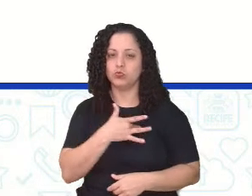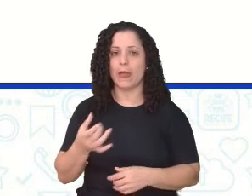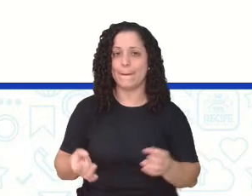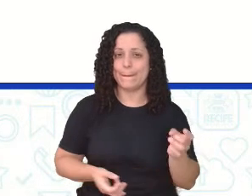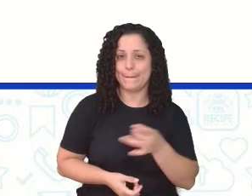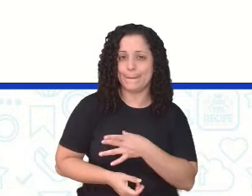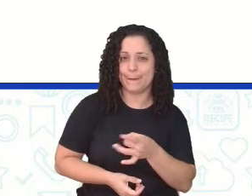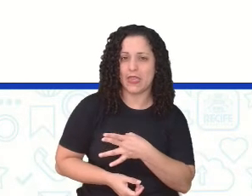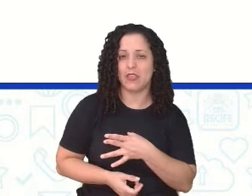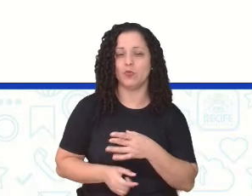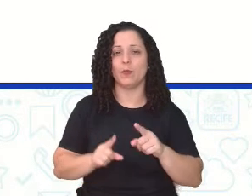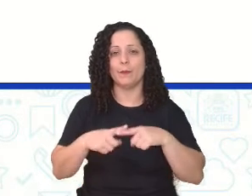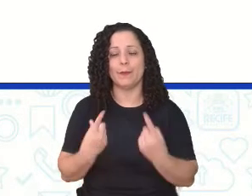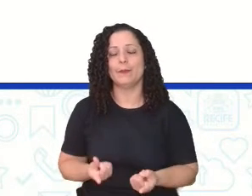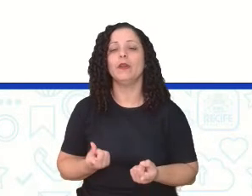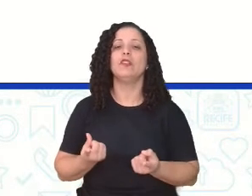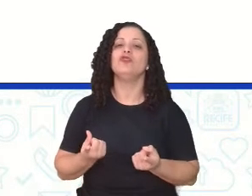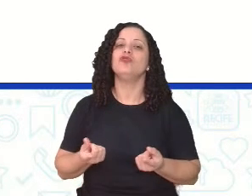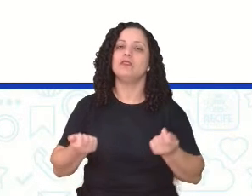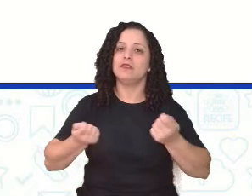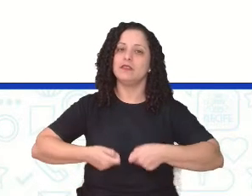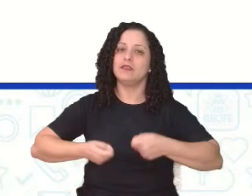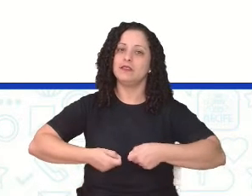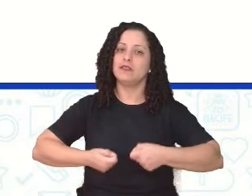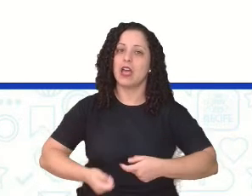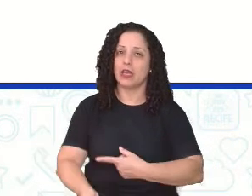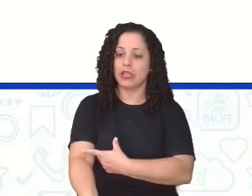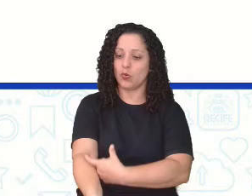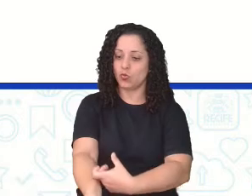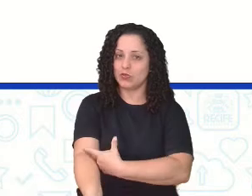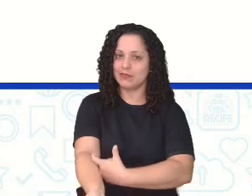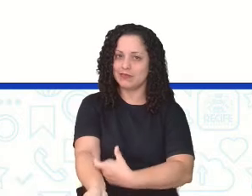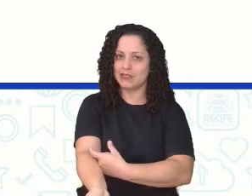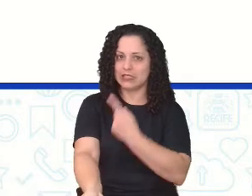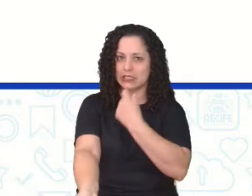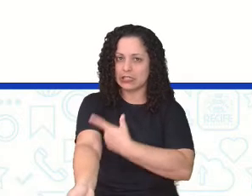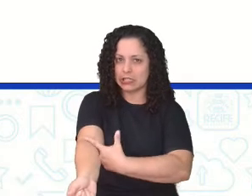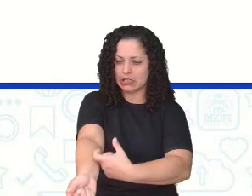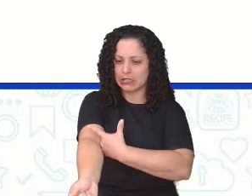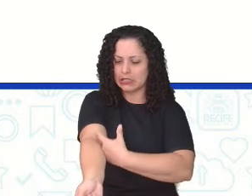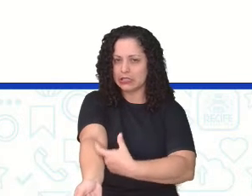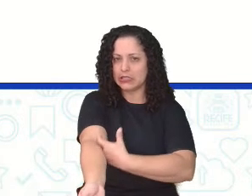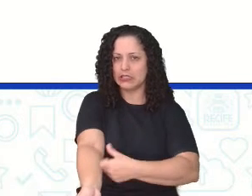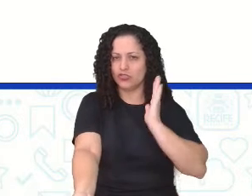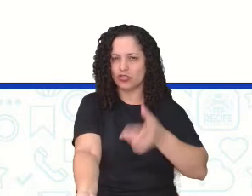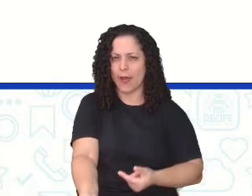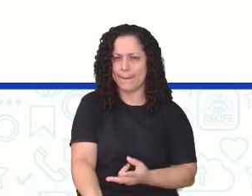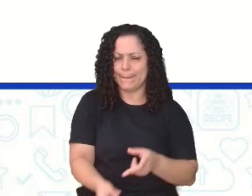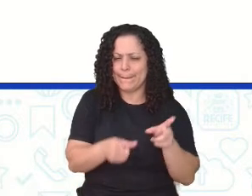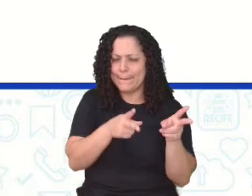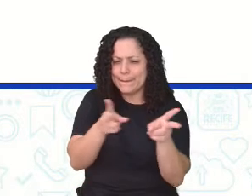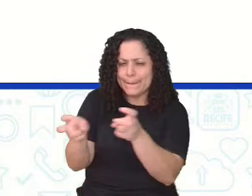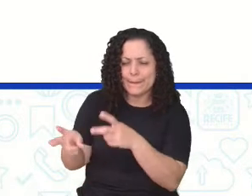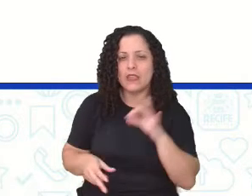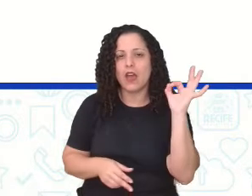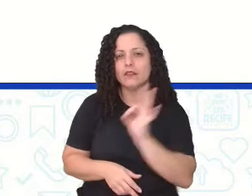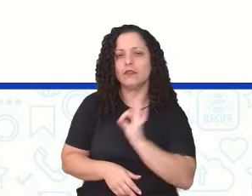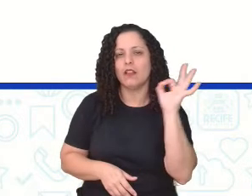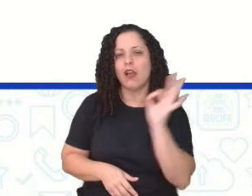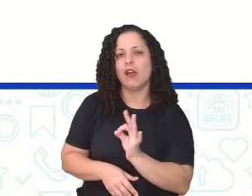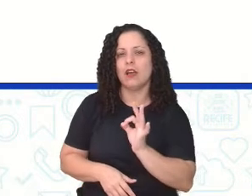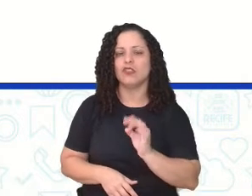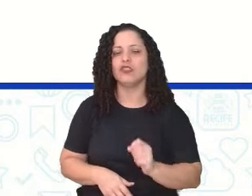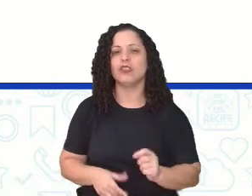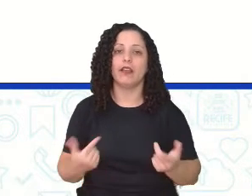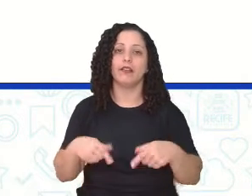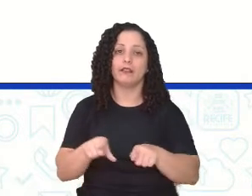às vezes já é detectado no exame de sangue, já é detectado aquela taxa ali, ver se ela está aumentada, um exame